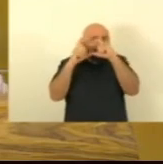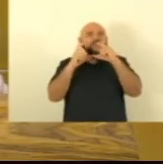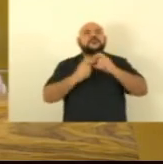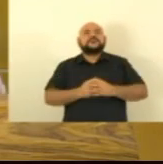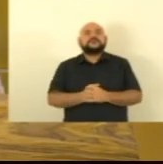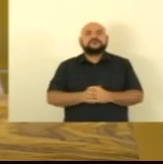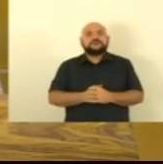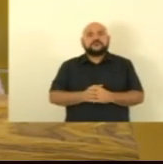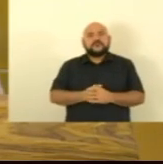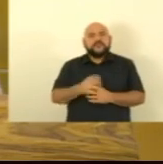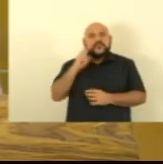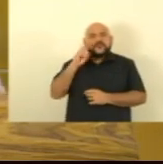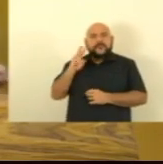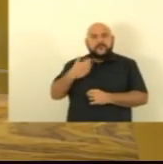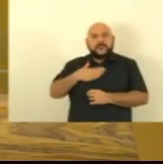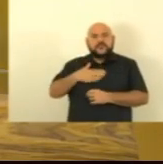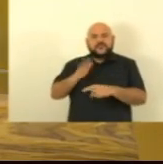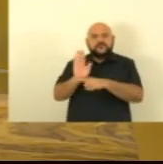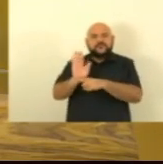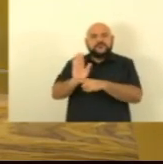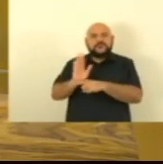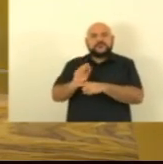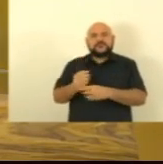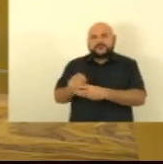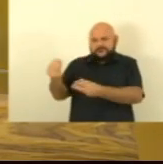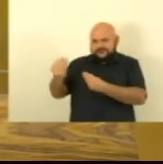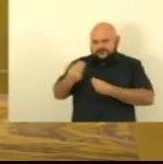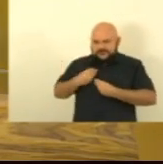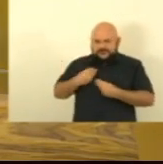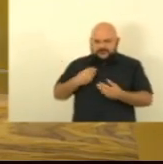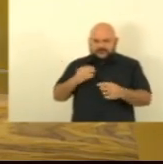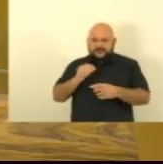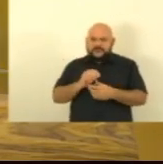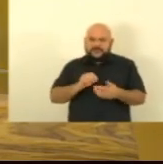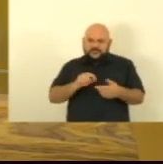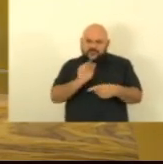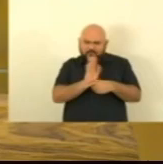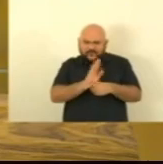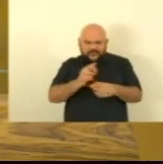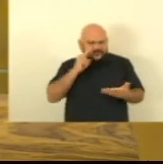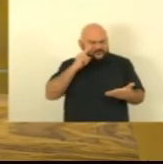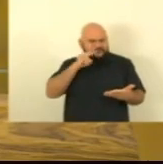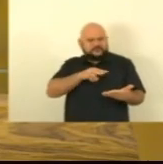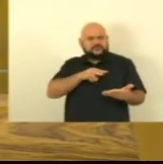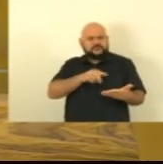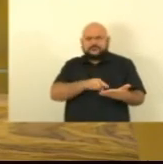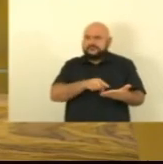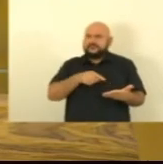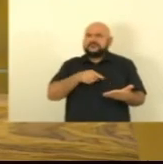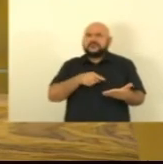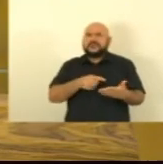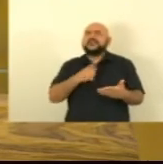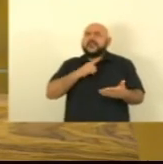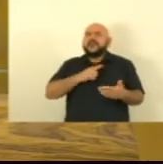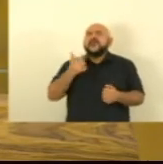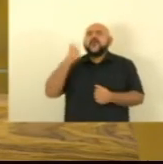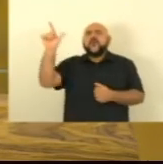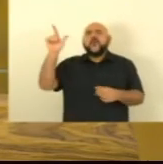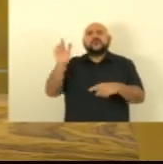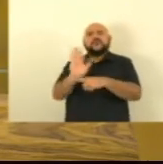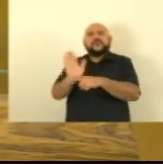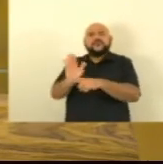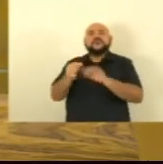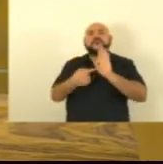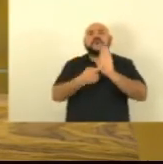foi na hora que eu recebi a imagem, deputado engenheiro José Esmeraldo. Mas tem um outro vídeo mostrando que o cara dá uma